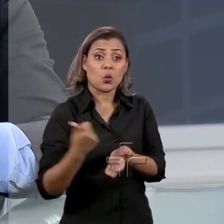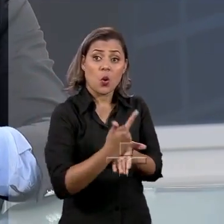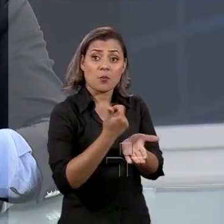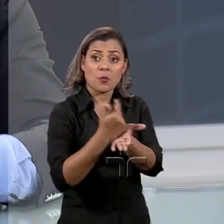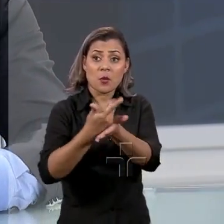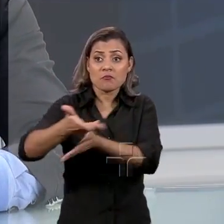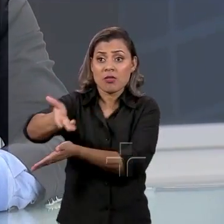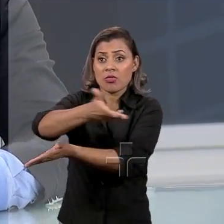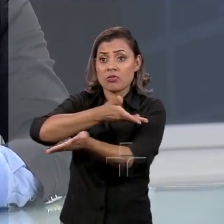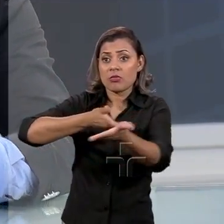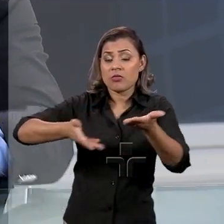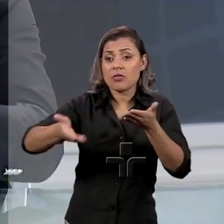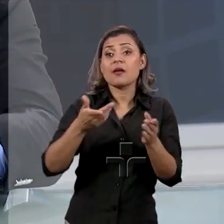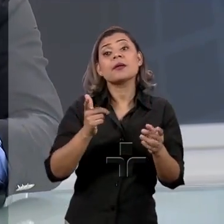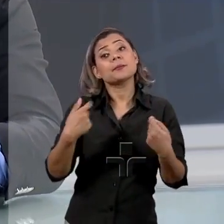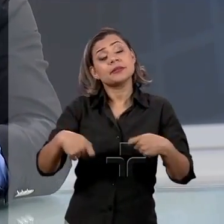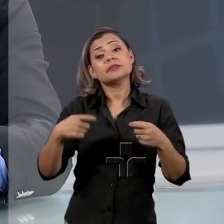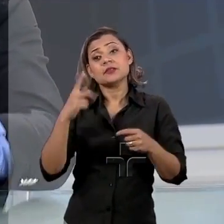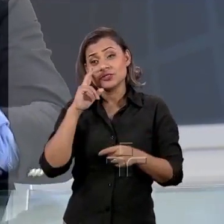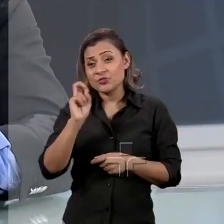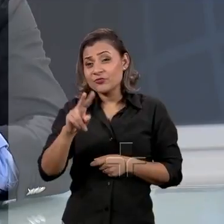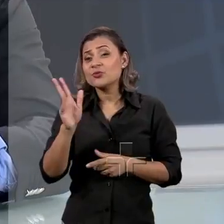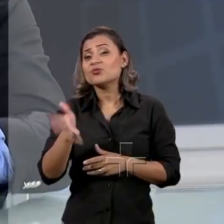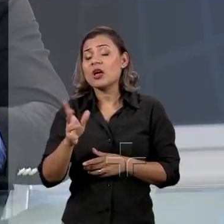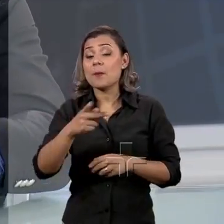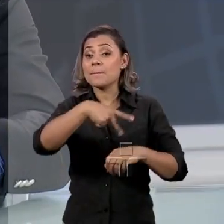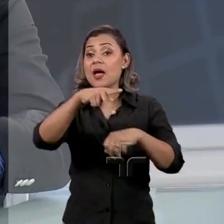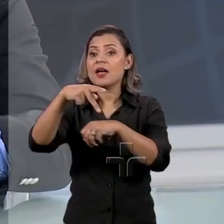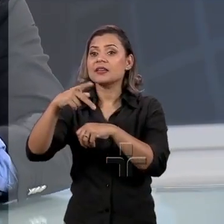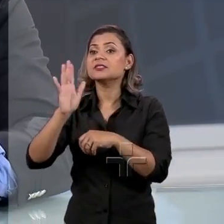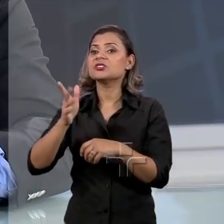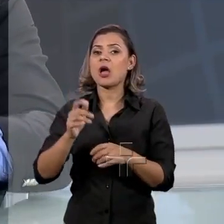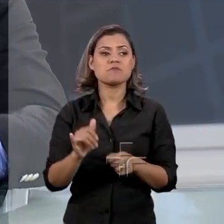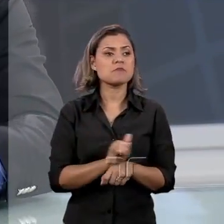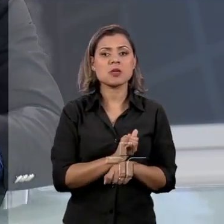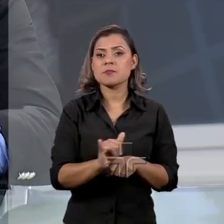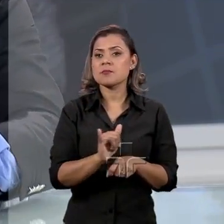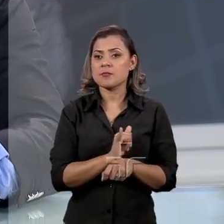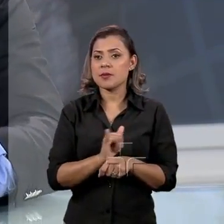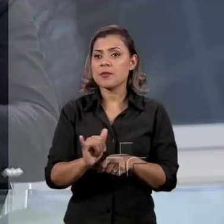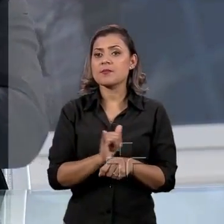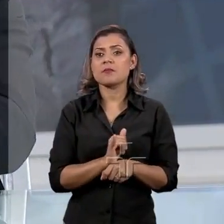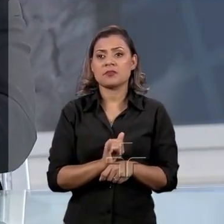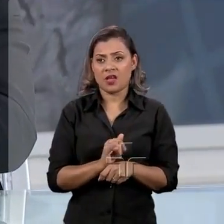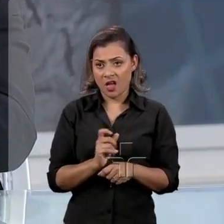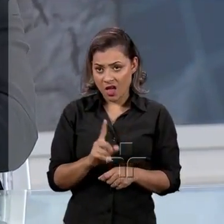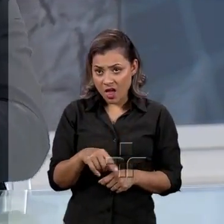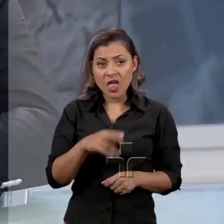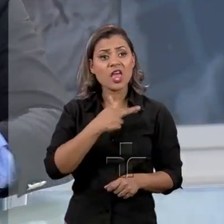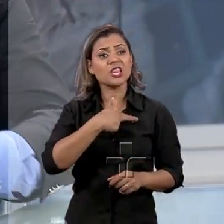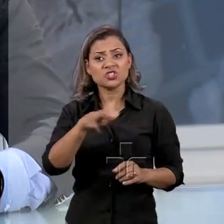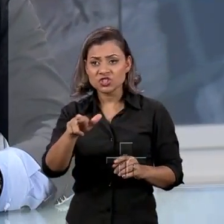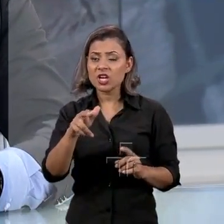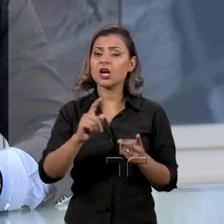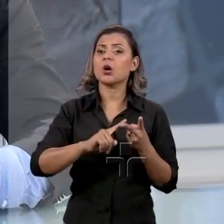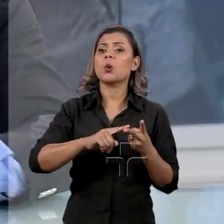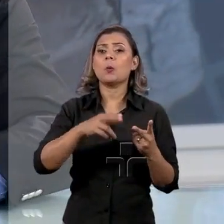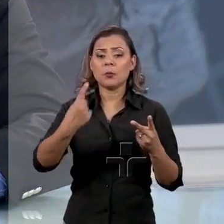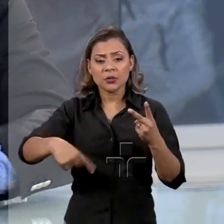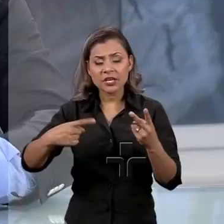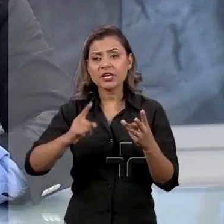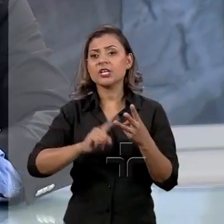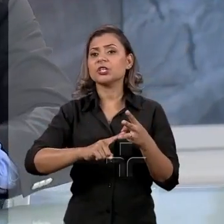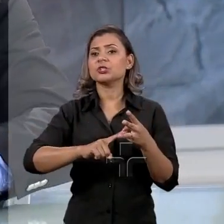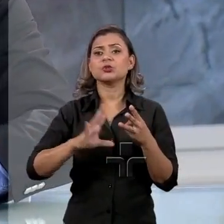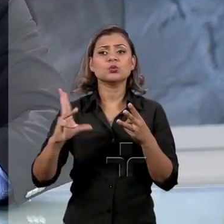precisam gerar divisas e, como nós vimos, os países adequam seus produtos, inclusive a aspectos religiosos, a aspectos políticos, né?